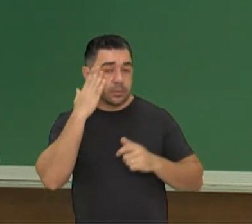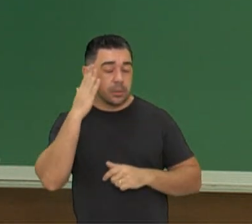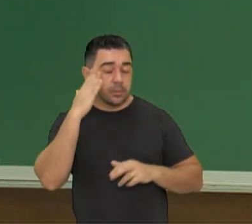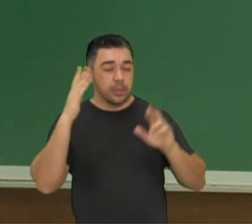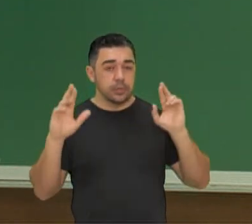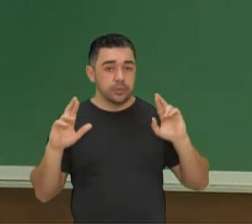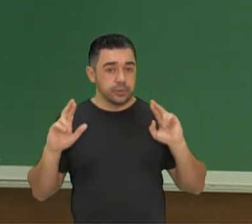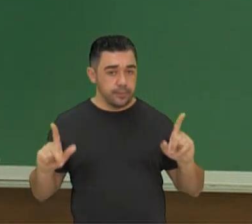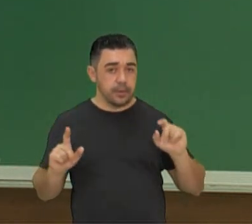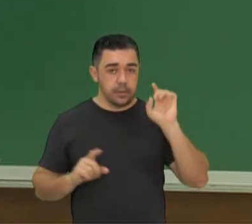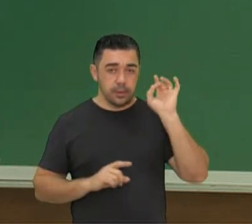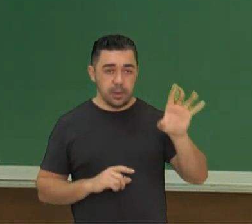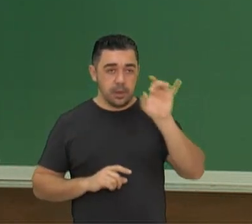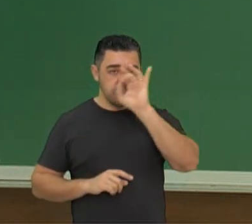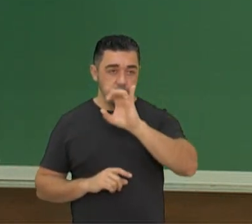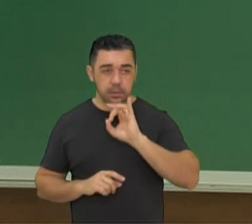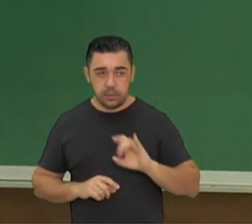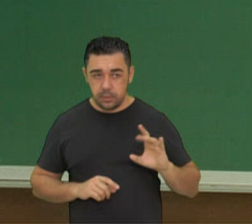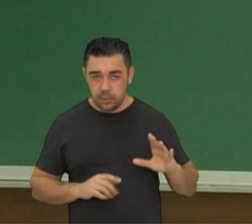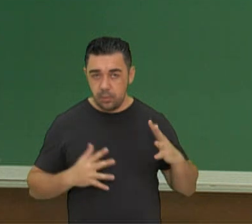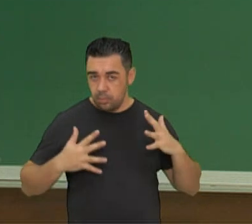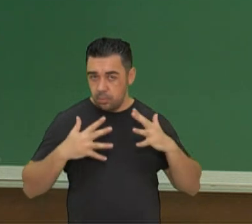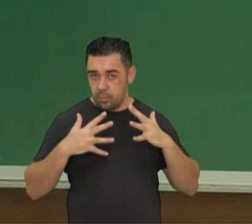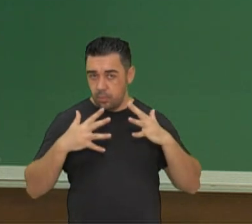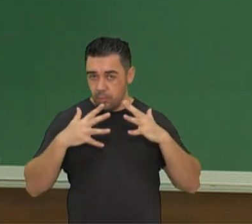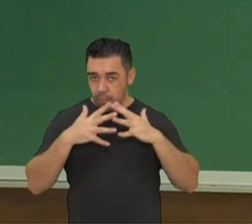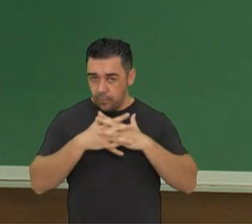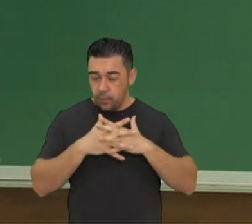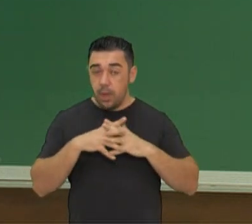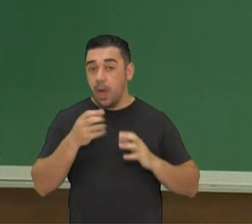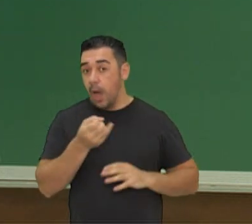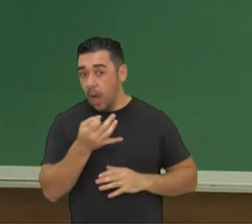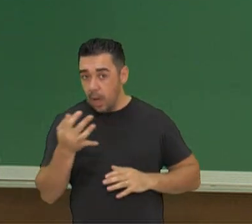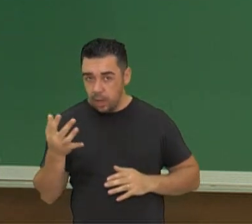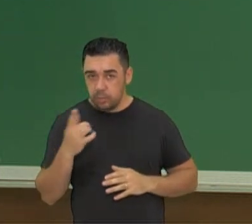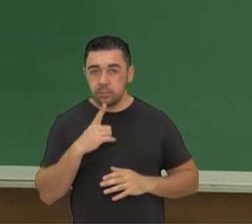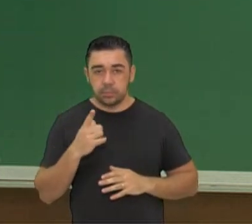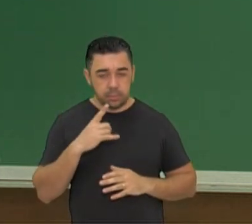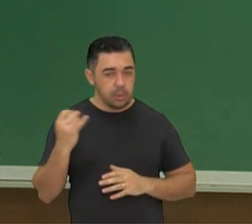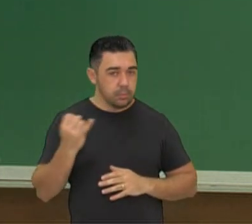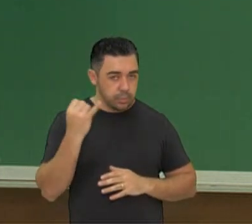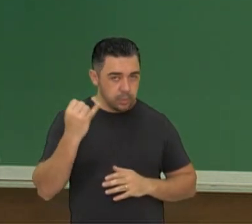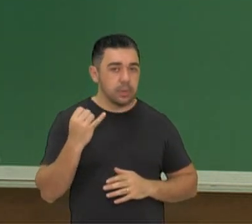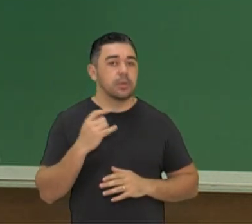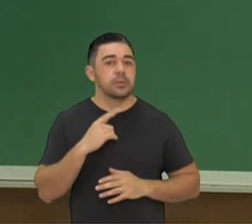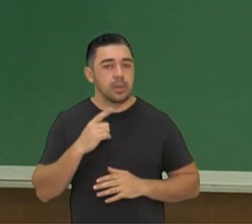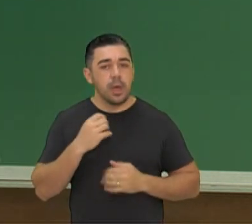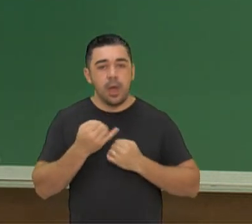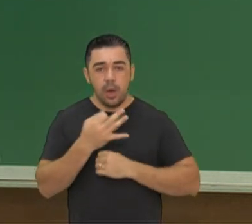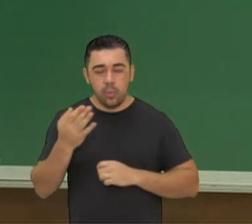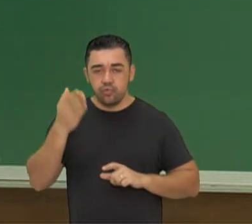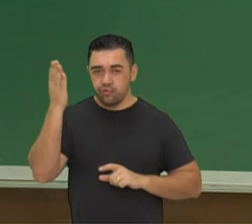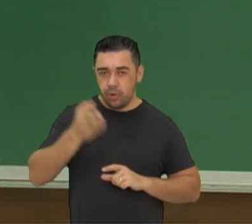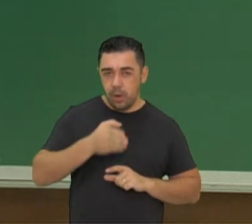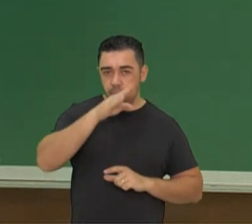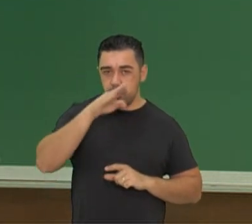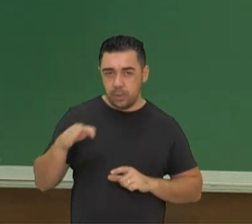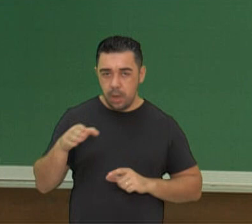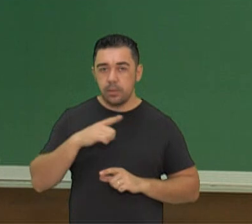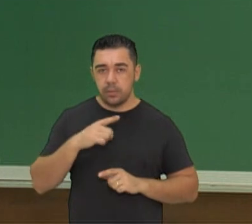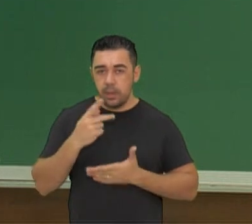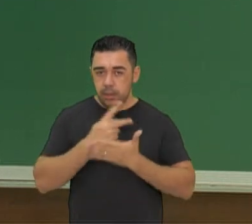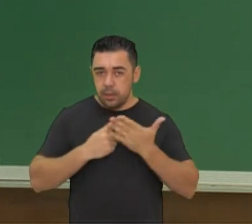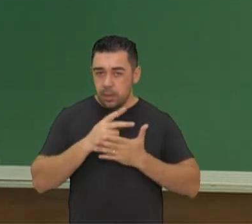diferenciar cada coisa no meio dessa confusão que eu fiz no desenho. Então, tem alguns ângulos que estão destacados e tem algumas diagonais que estão desenhadas, não são